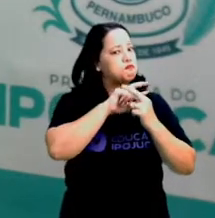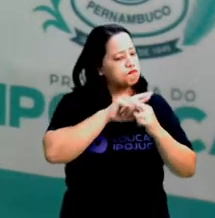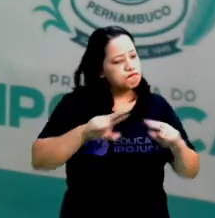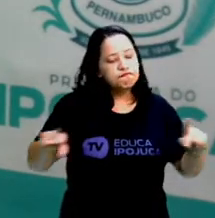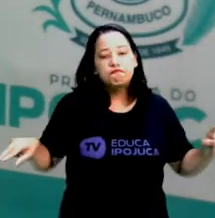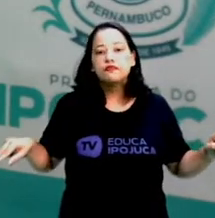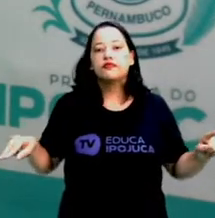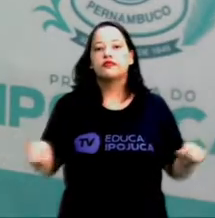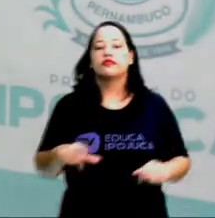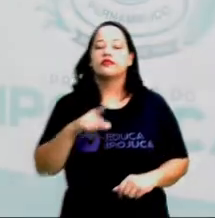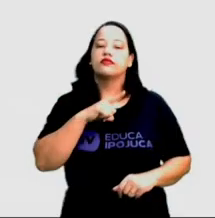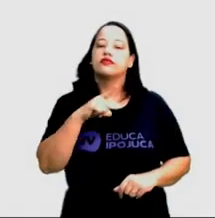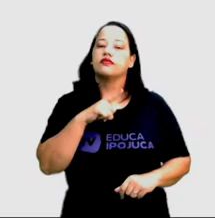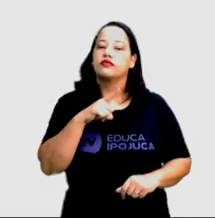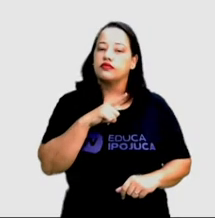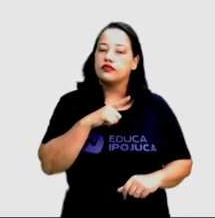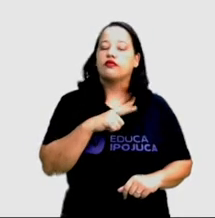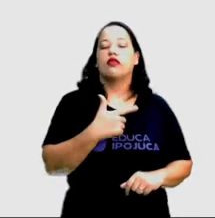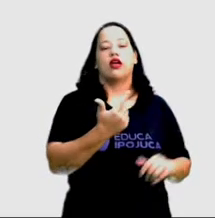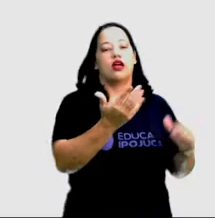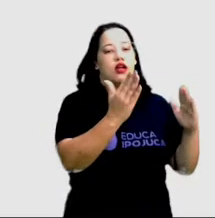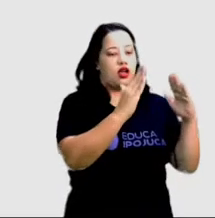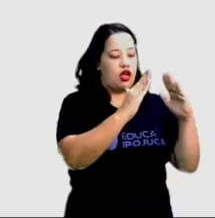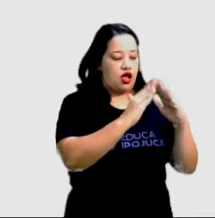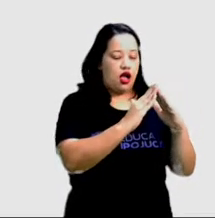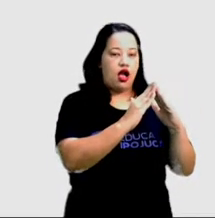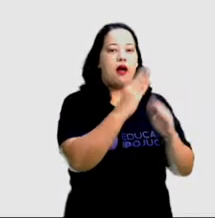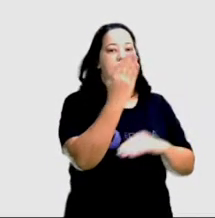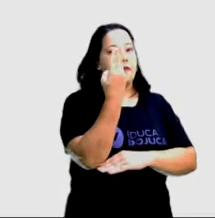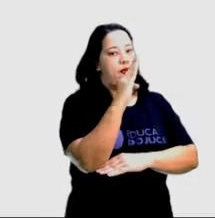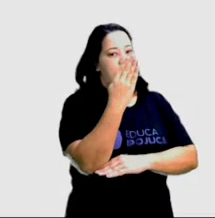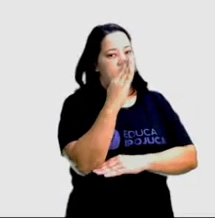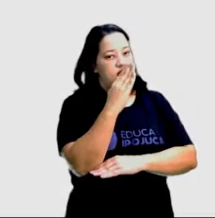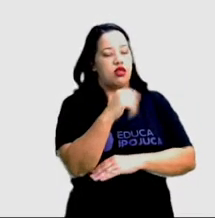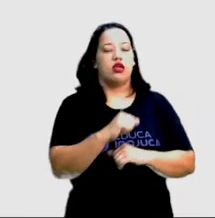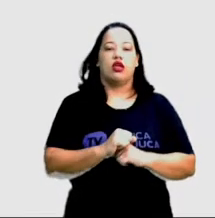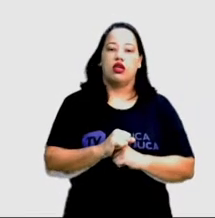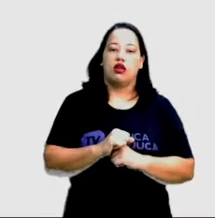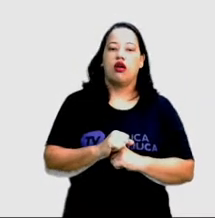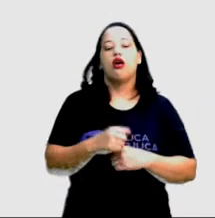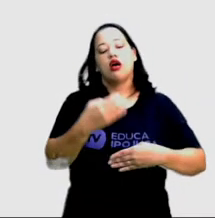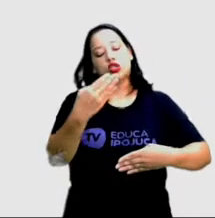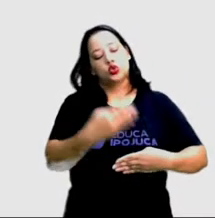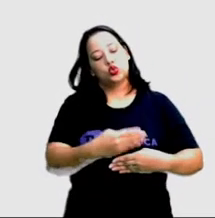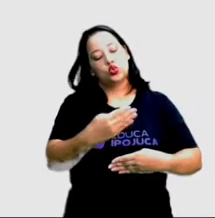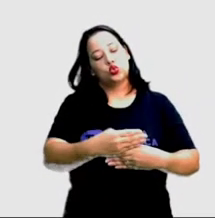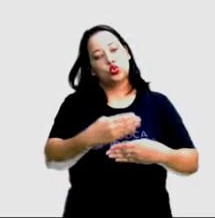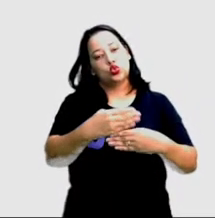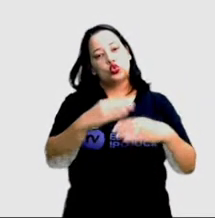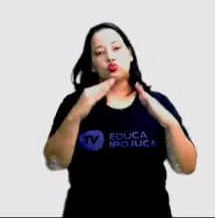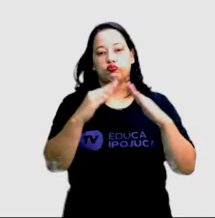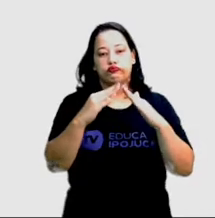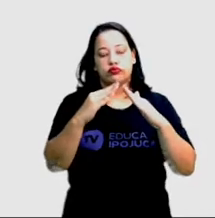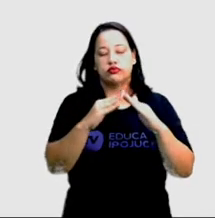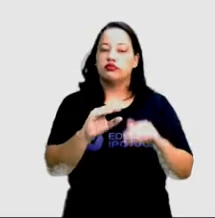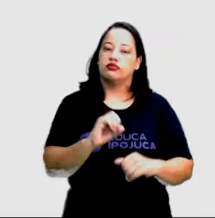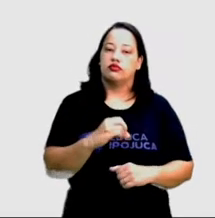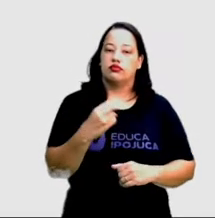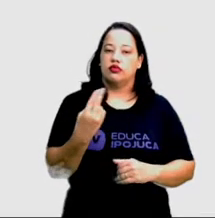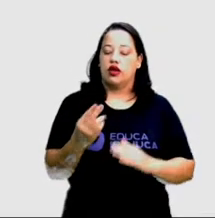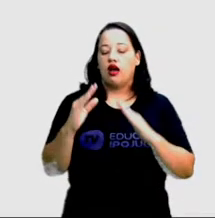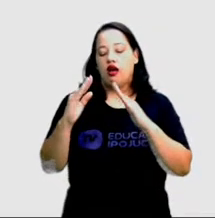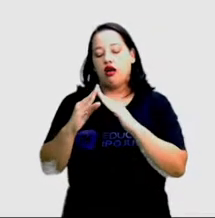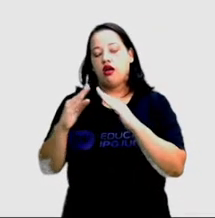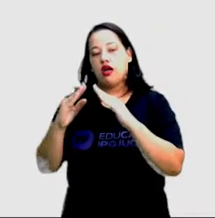crianças. Existem moradias de madeira, de tijolos, de